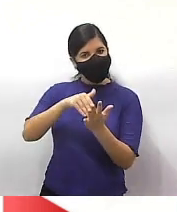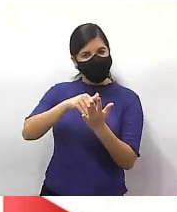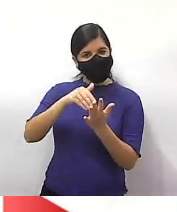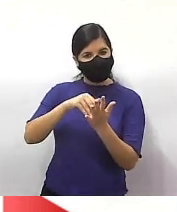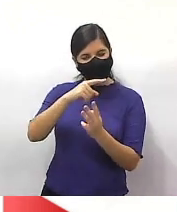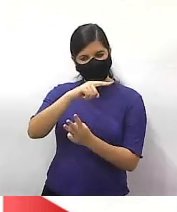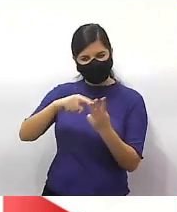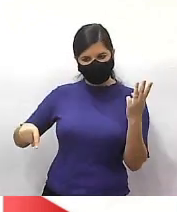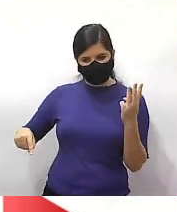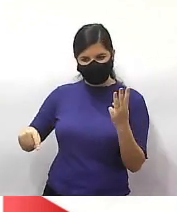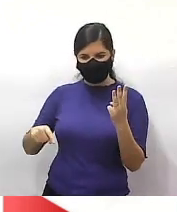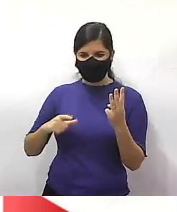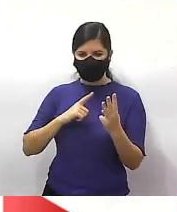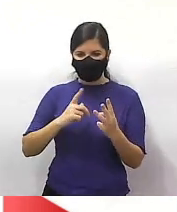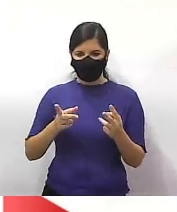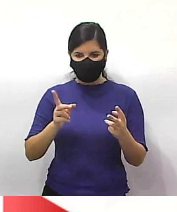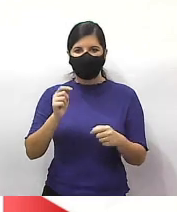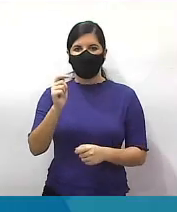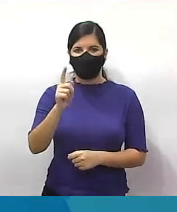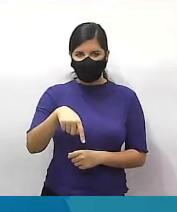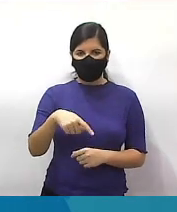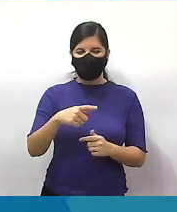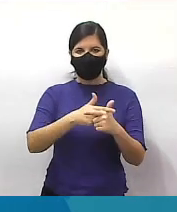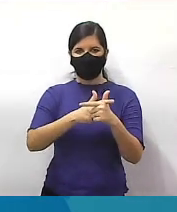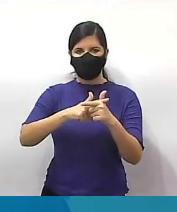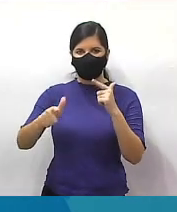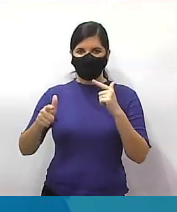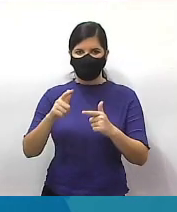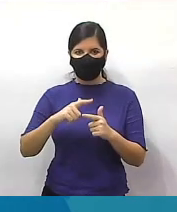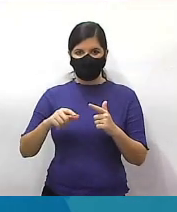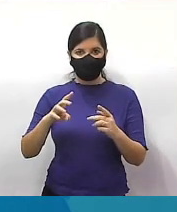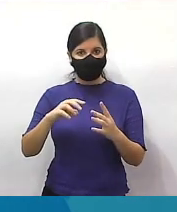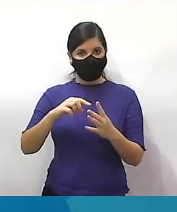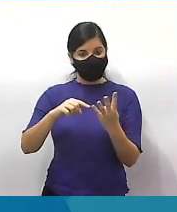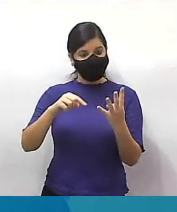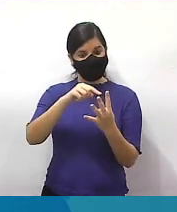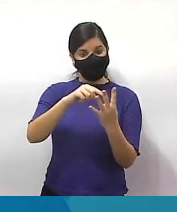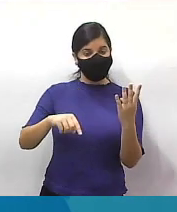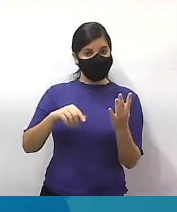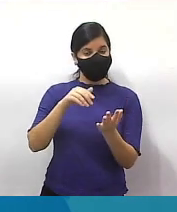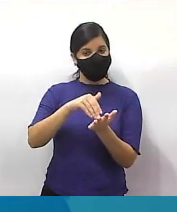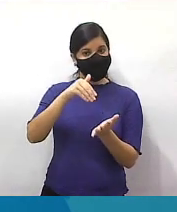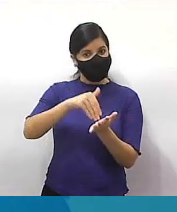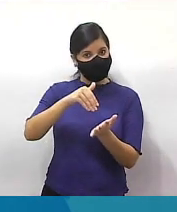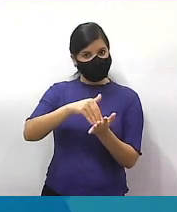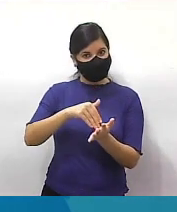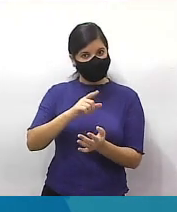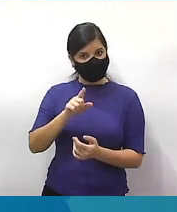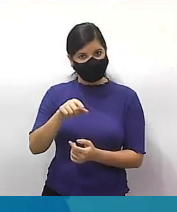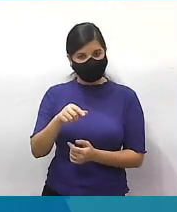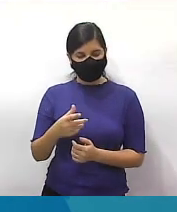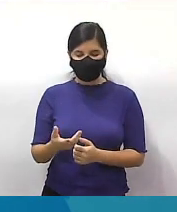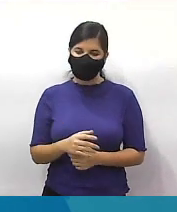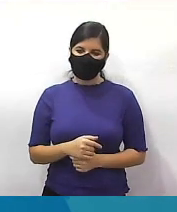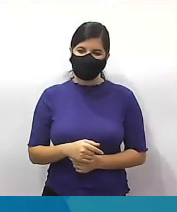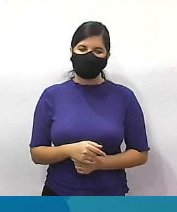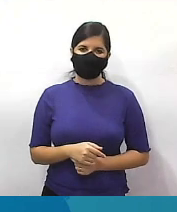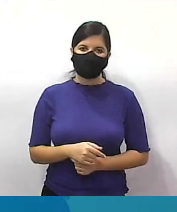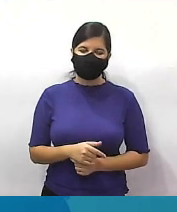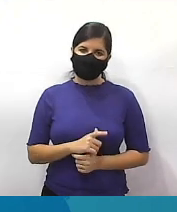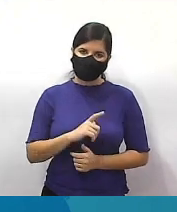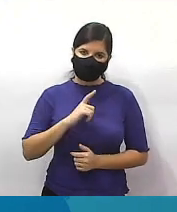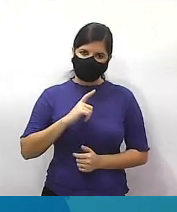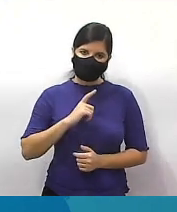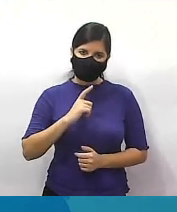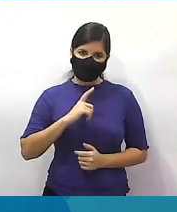algarismos, ó, se liga, tá? Os 3 últimos não é mais unidade. Unidade, dezena e centena, ou seja, né,